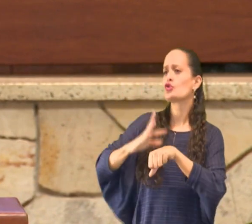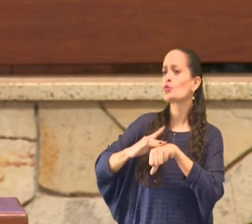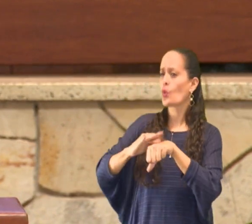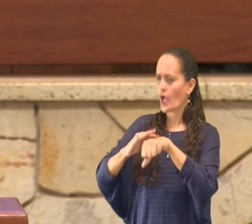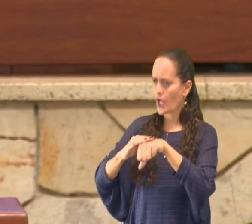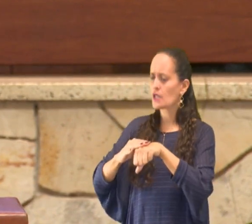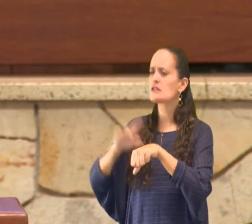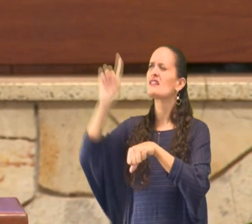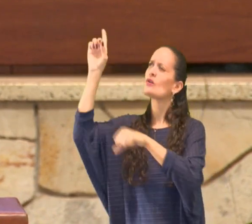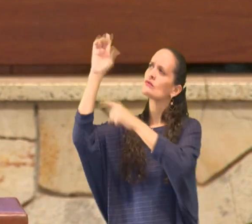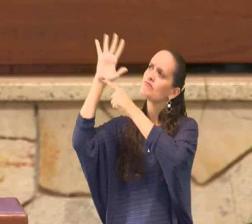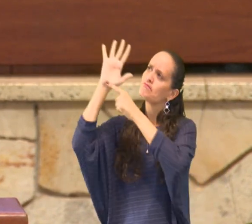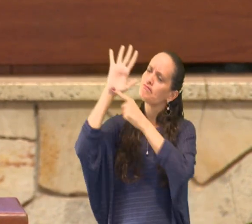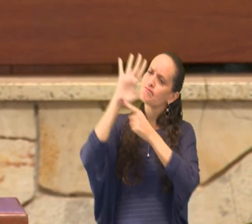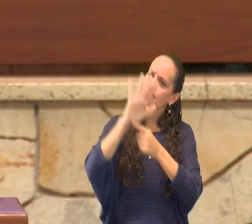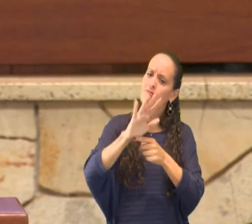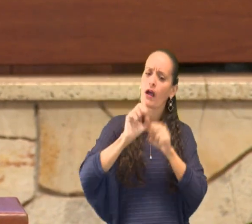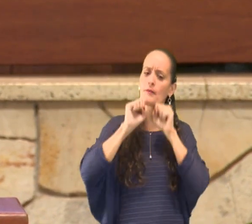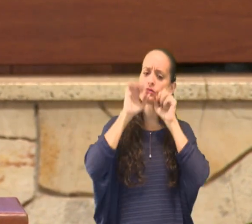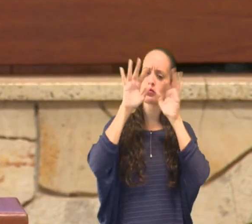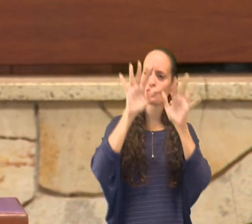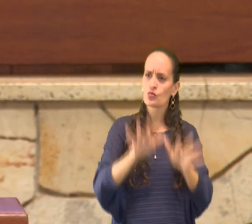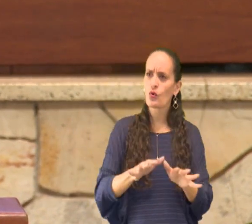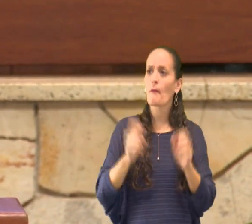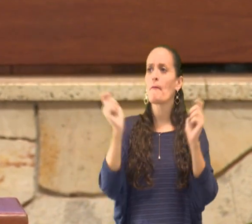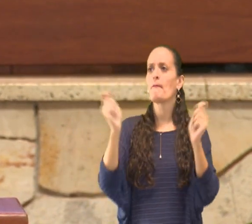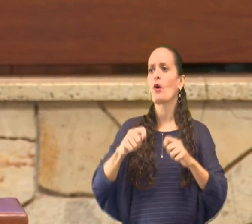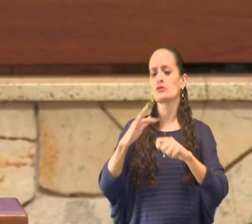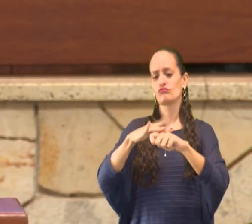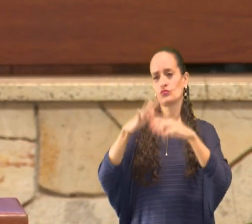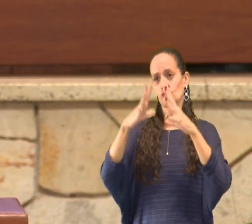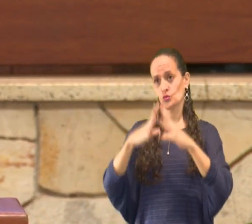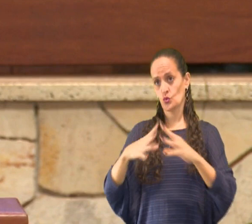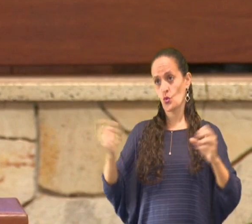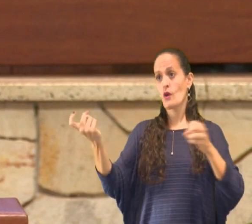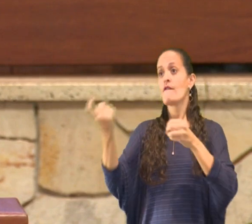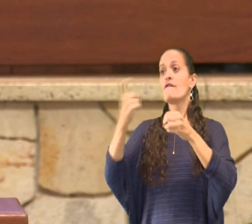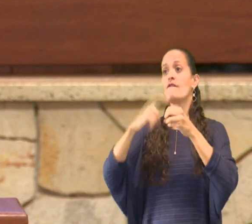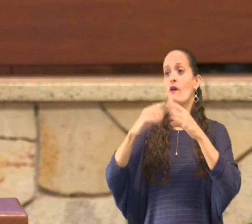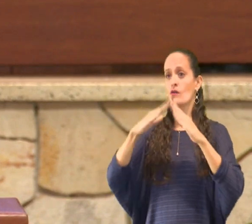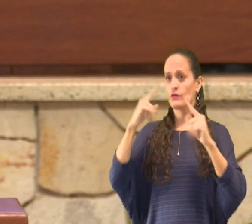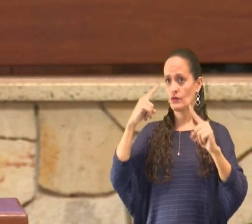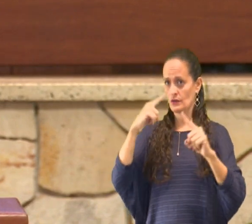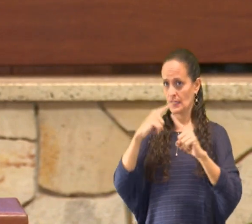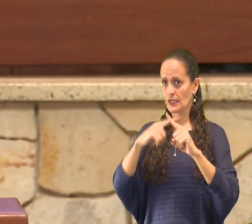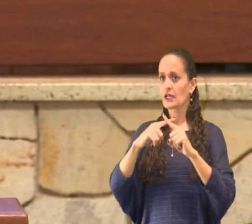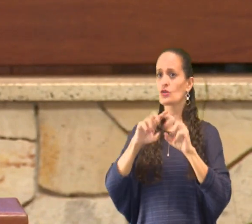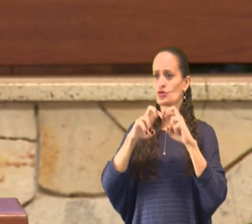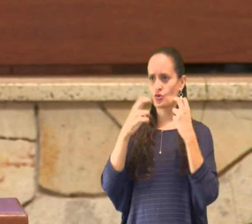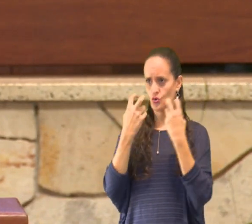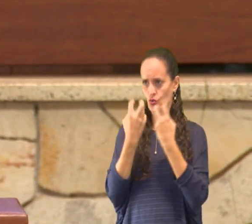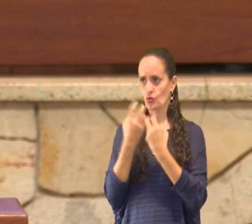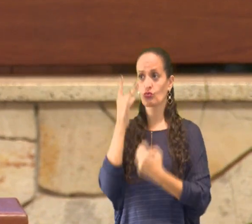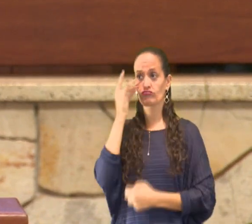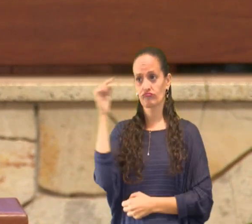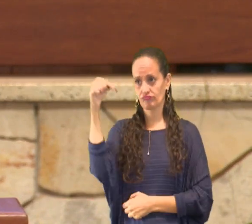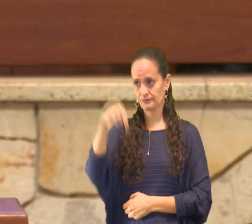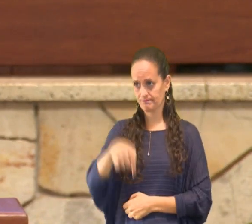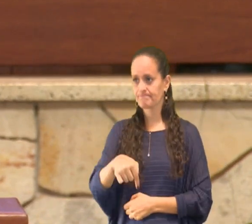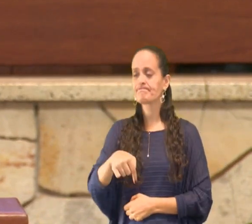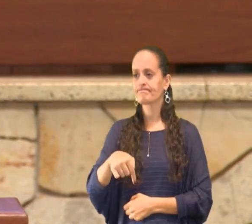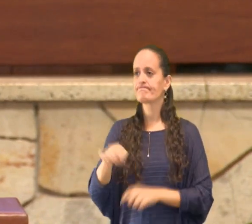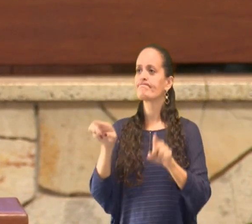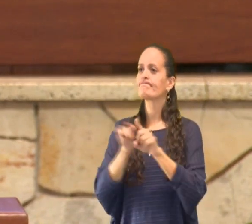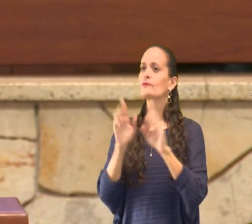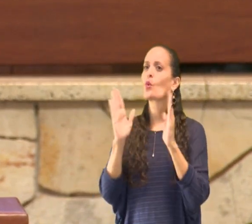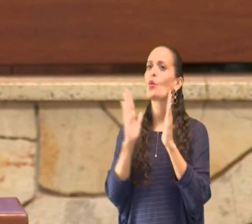possa estender a mão e curar a todos, para que em breve também possam estar de volta conosco, cultuando presencialmente. Vamos